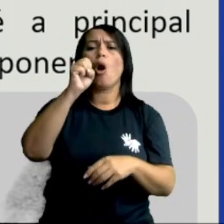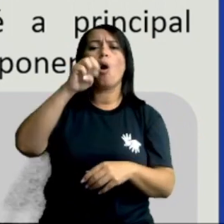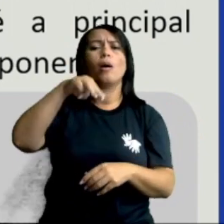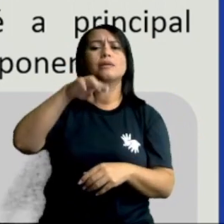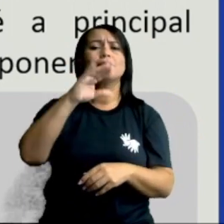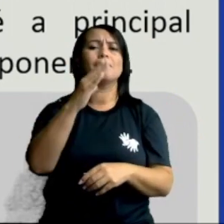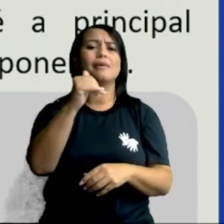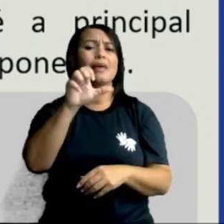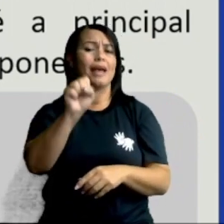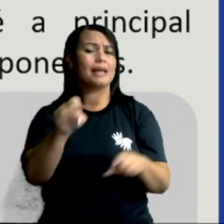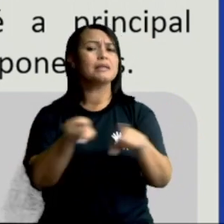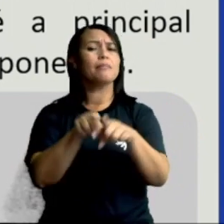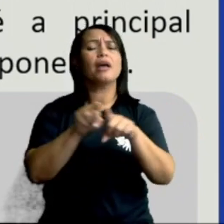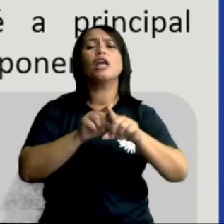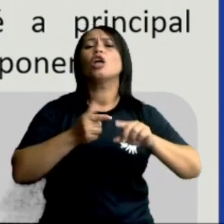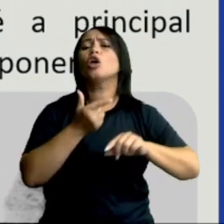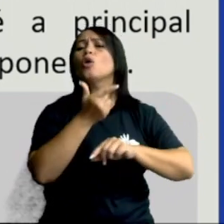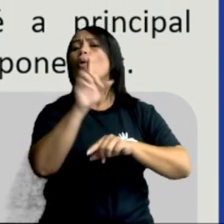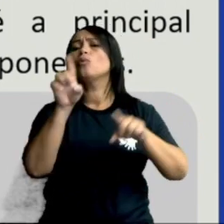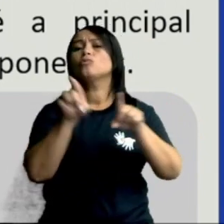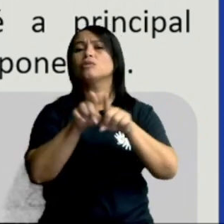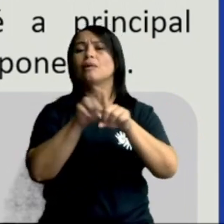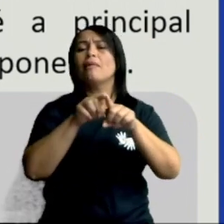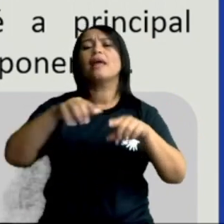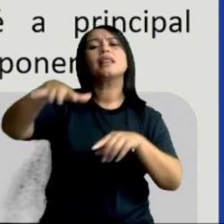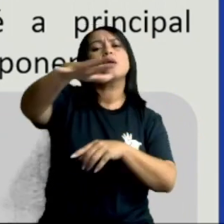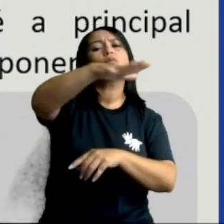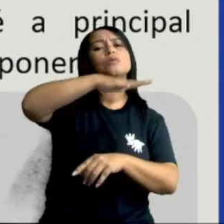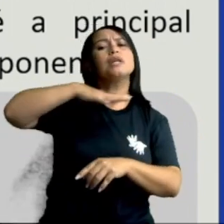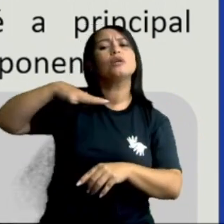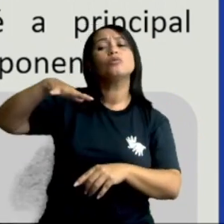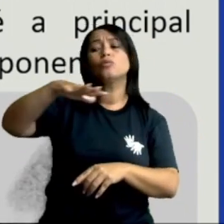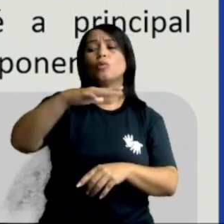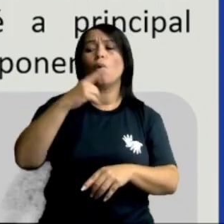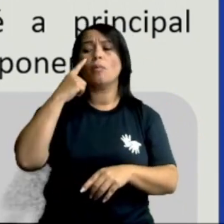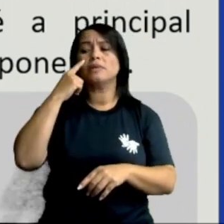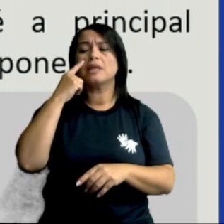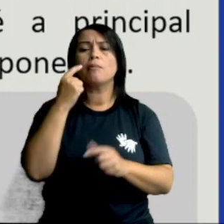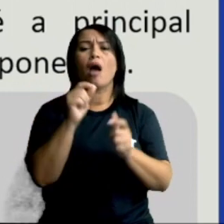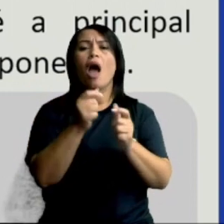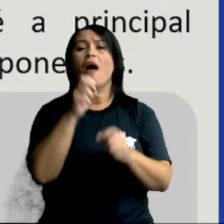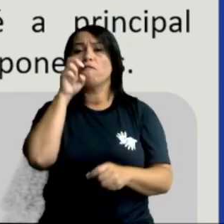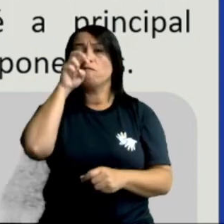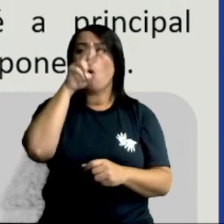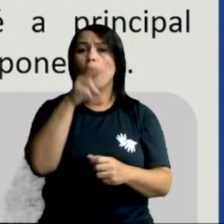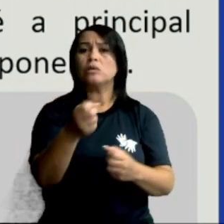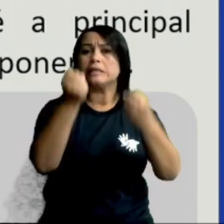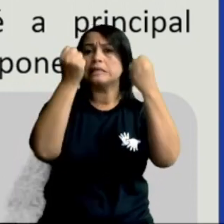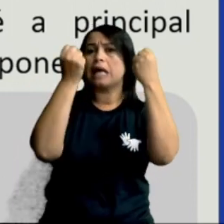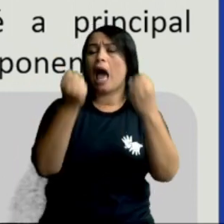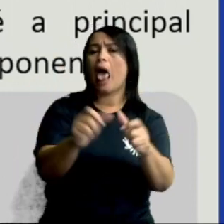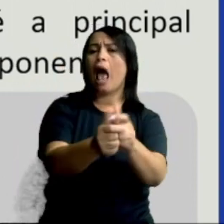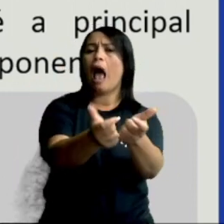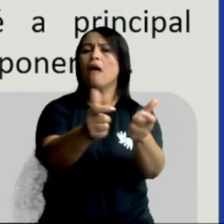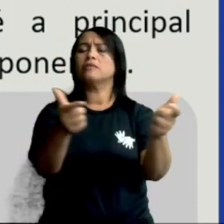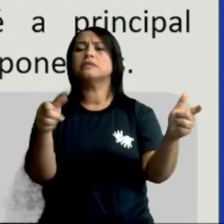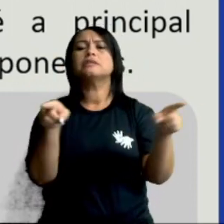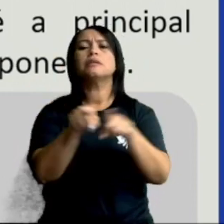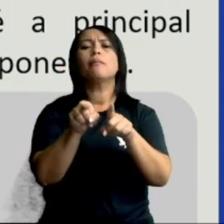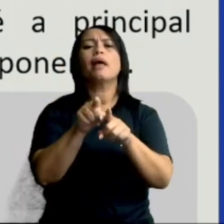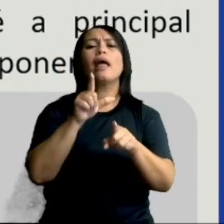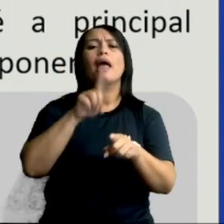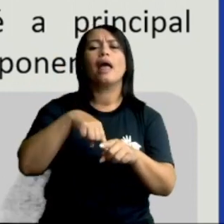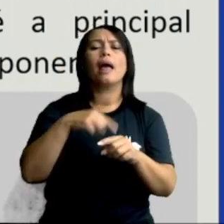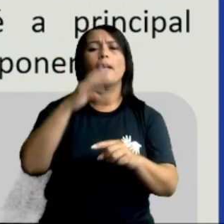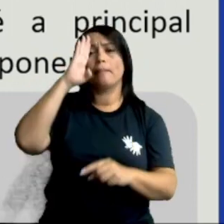elementos astronômicos que ficam em um centro comum. A força da gravidade é a principal responsável